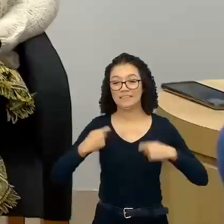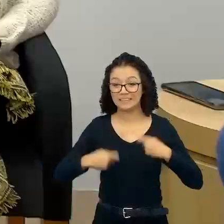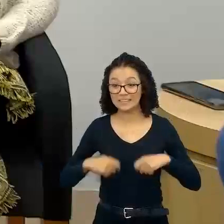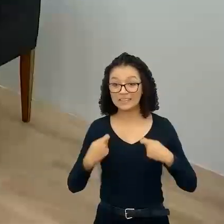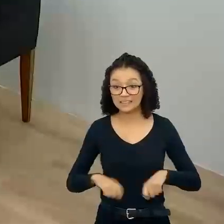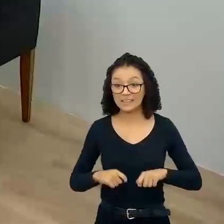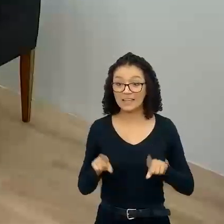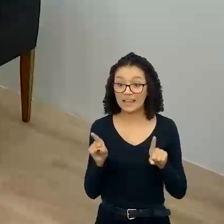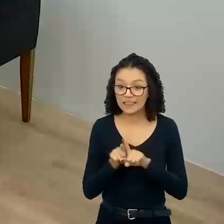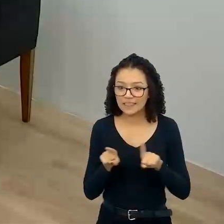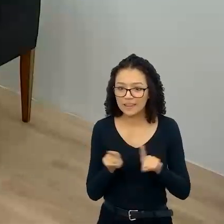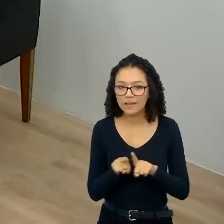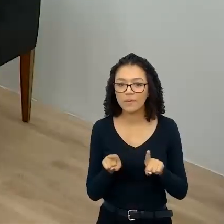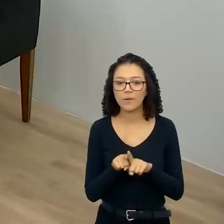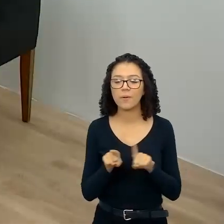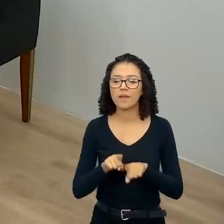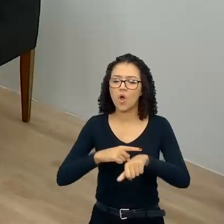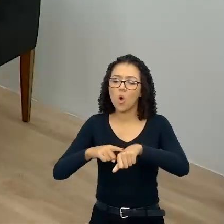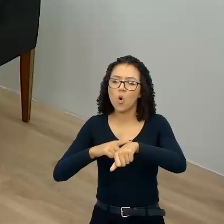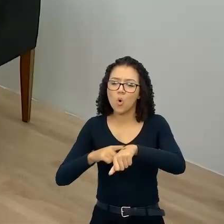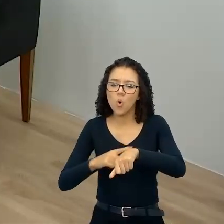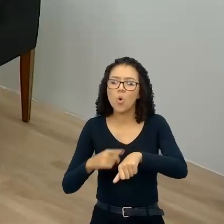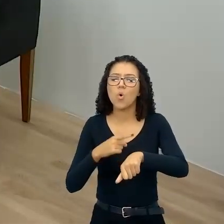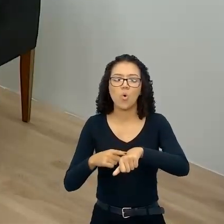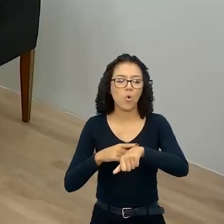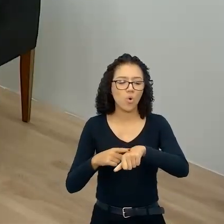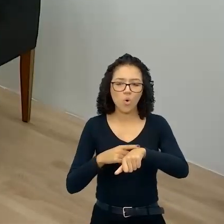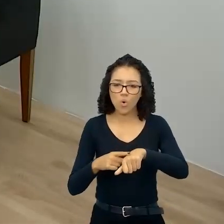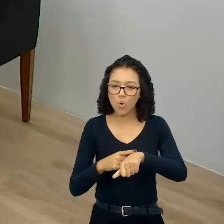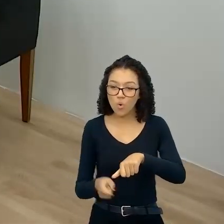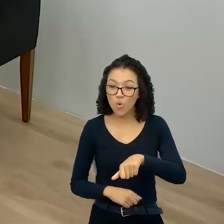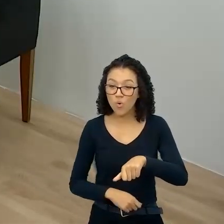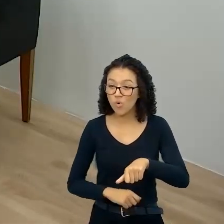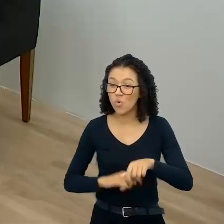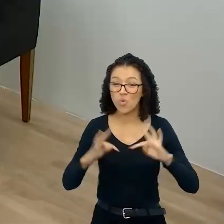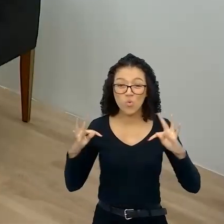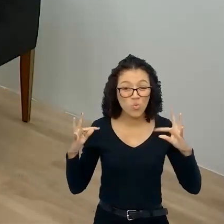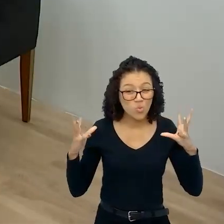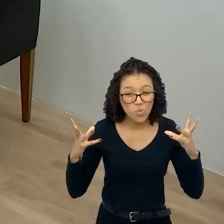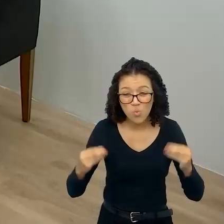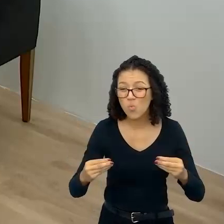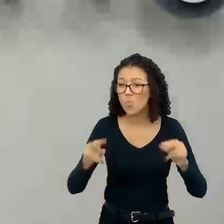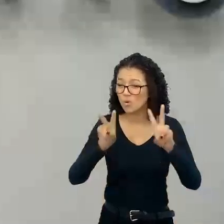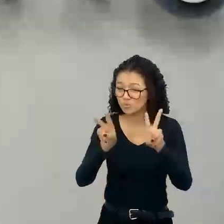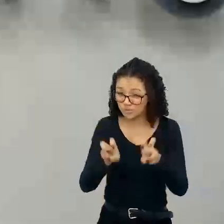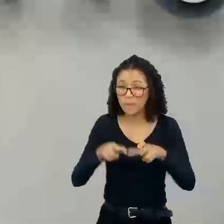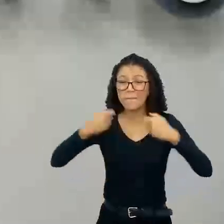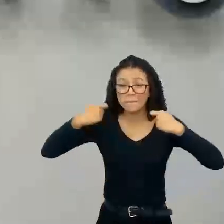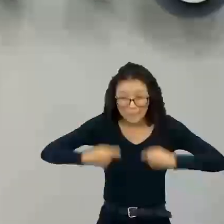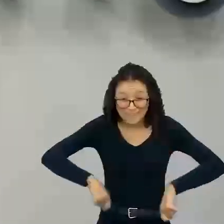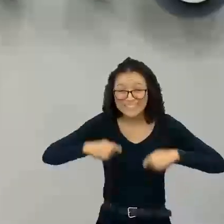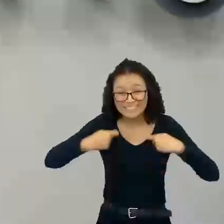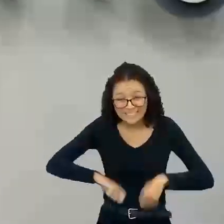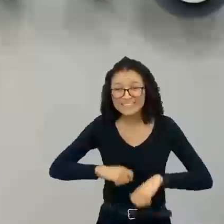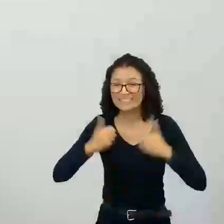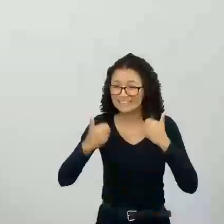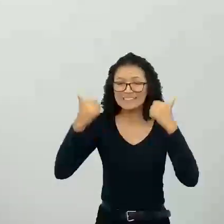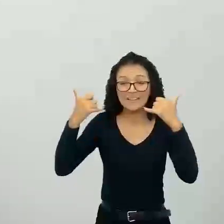recorte de raça, de cor, essa interseccionalidade é fundamental. Obrigado, professor, que pontuou. Professor,